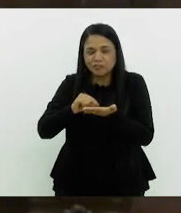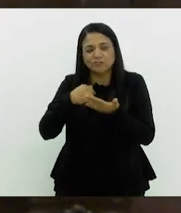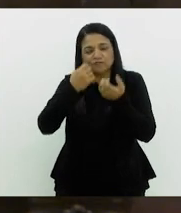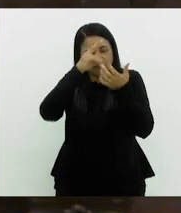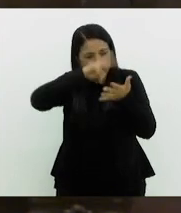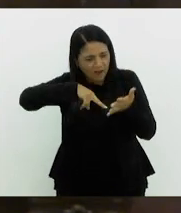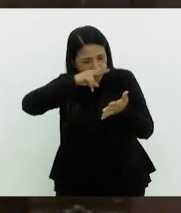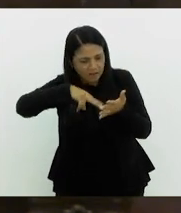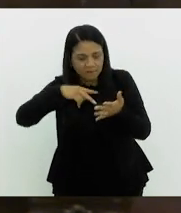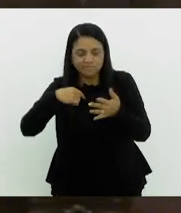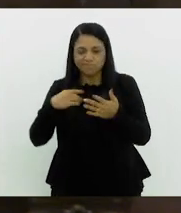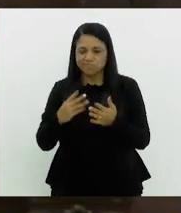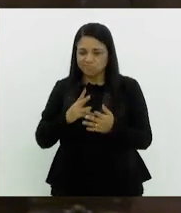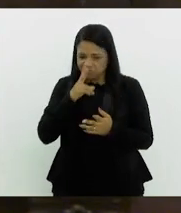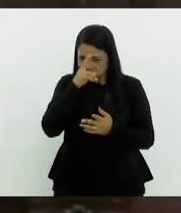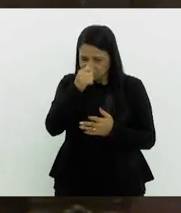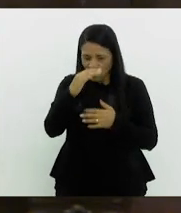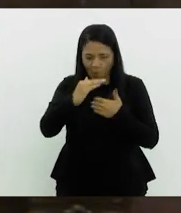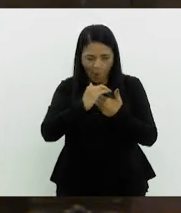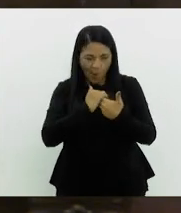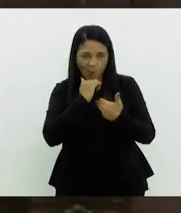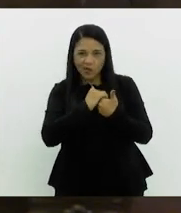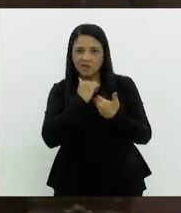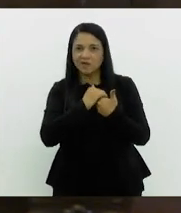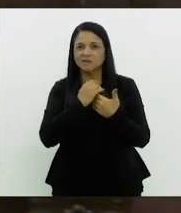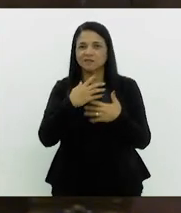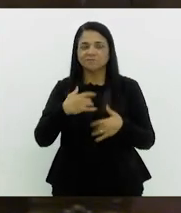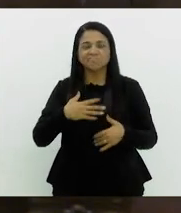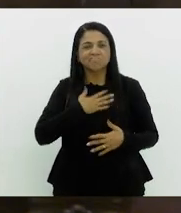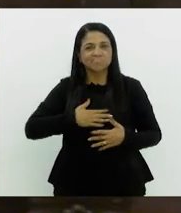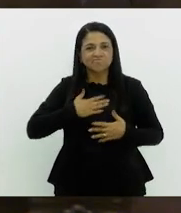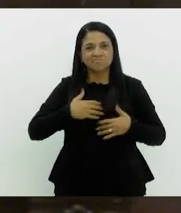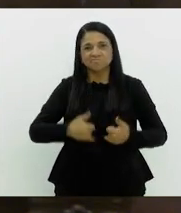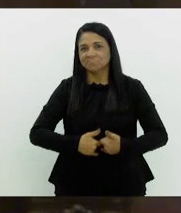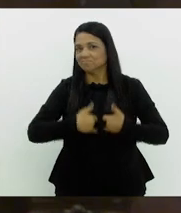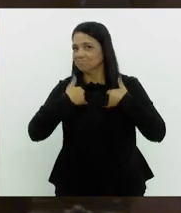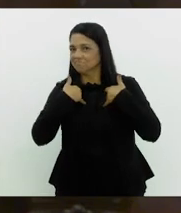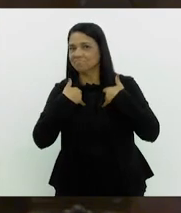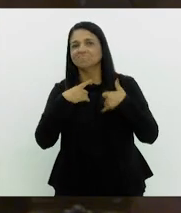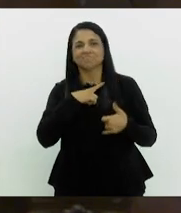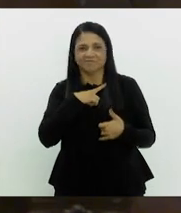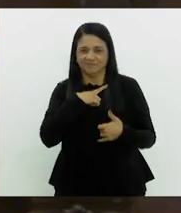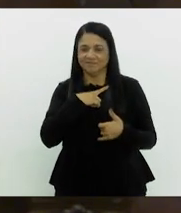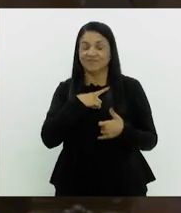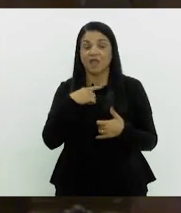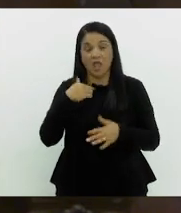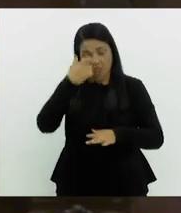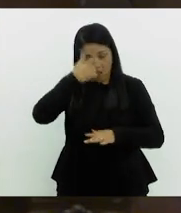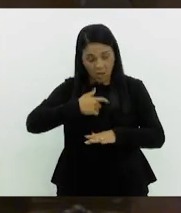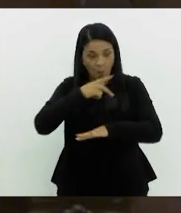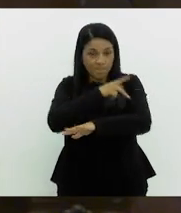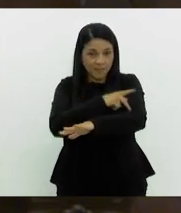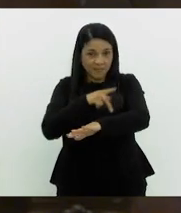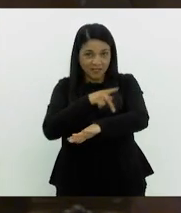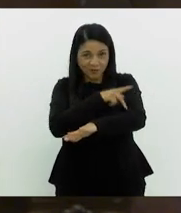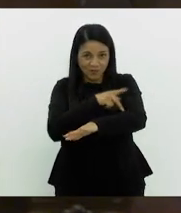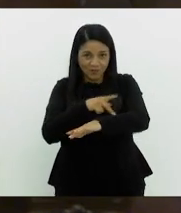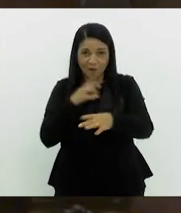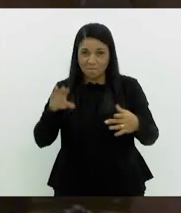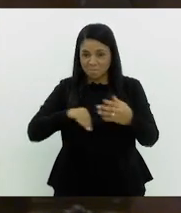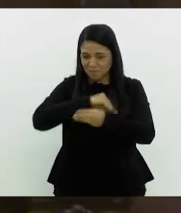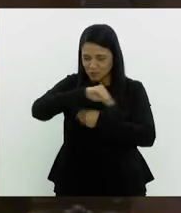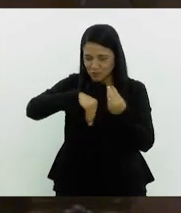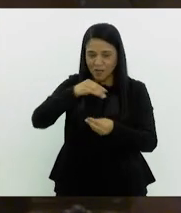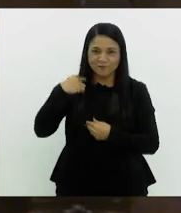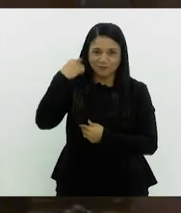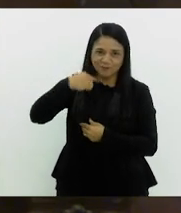nos orienta. É um prazer e uma honra. E para mim, pedagoga meio que jurista,